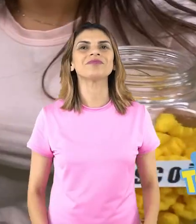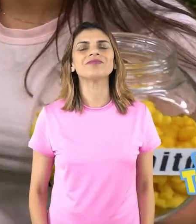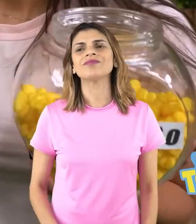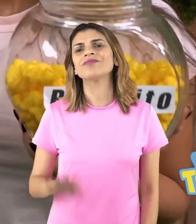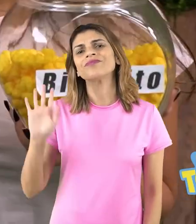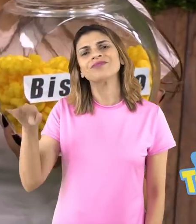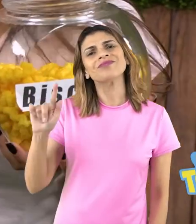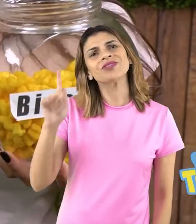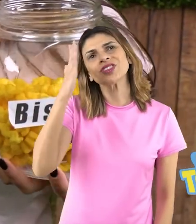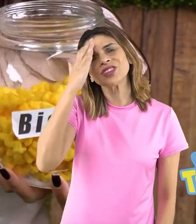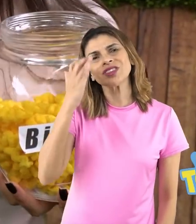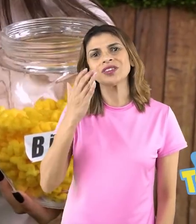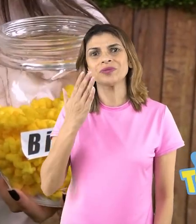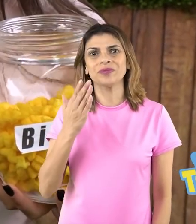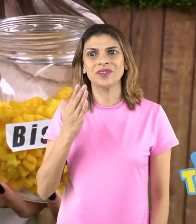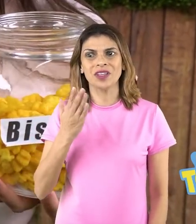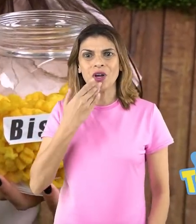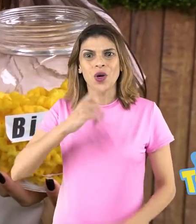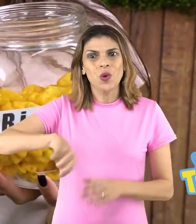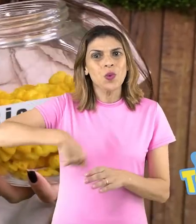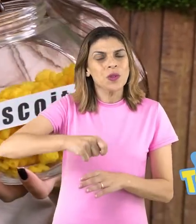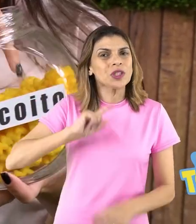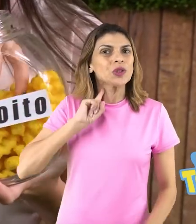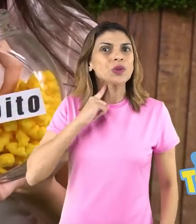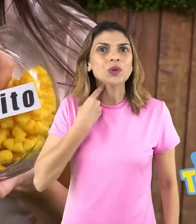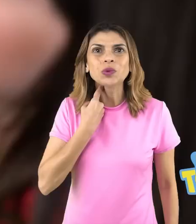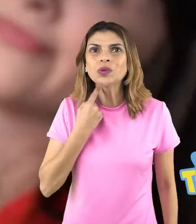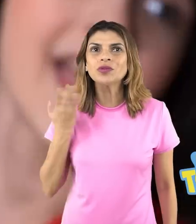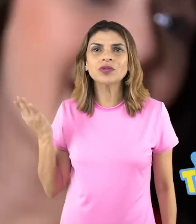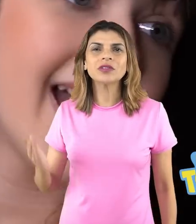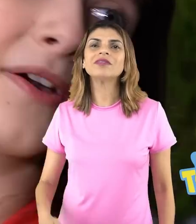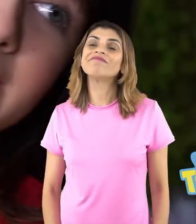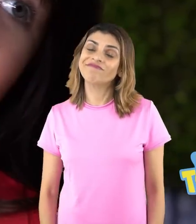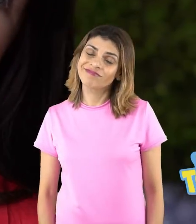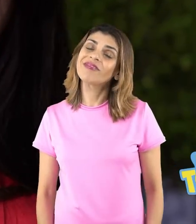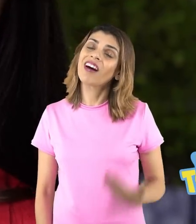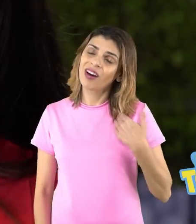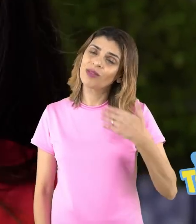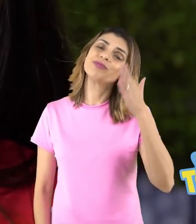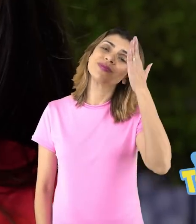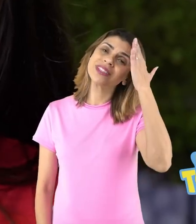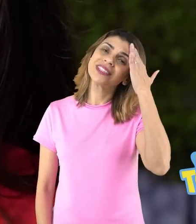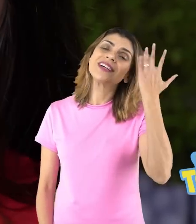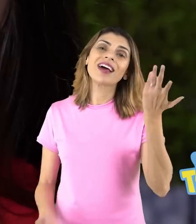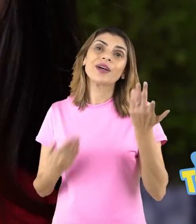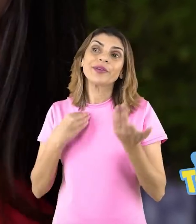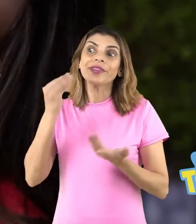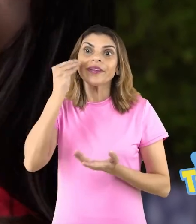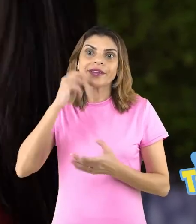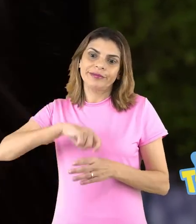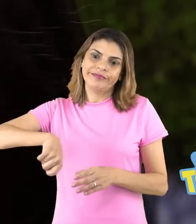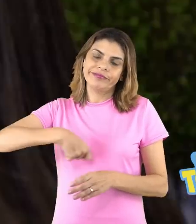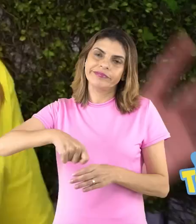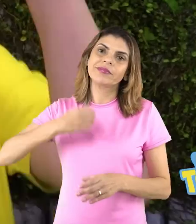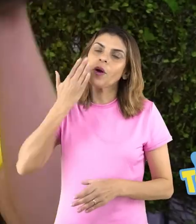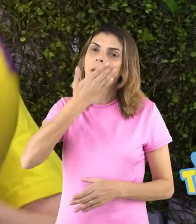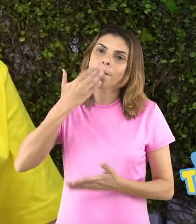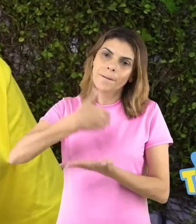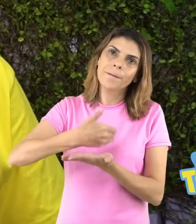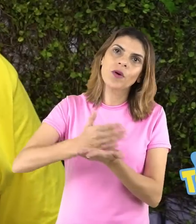Ei Gi sua cozinha tá toda suja É eu sei é que eu tava fazendo um bolo